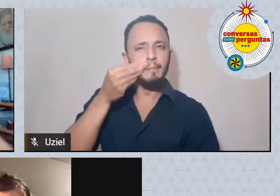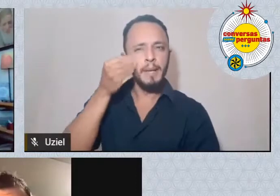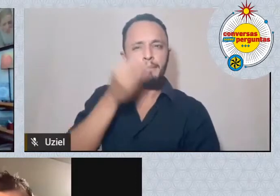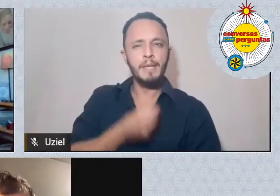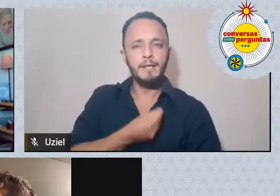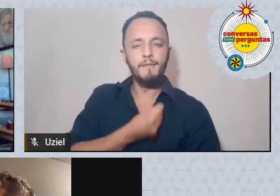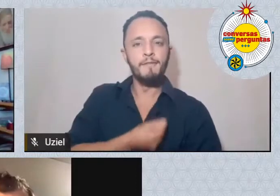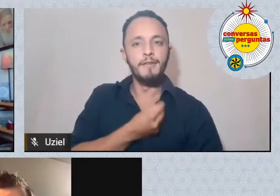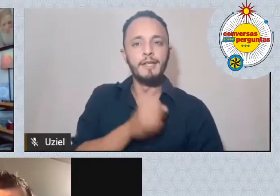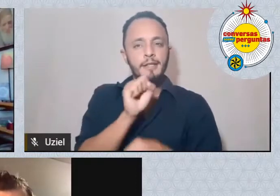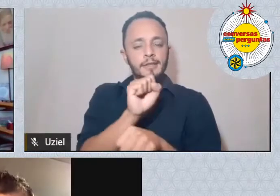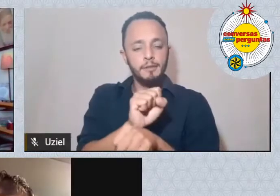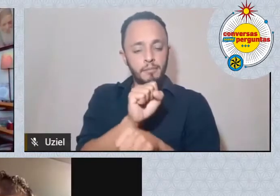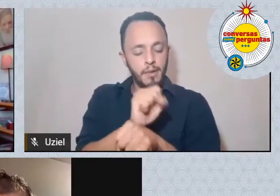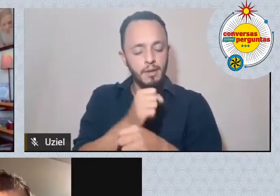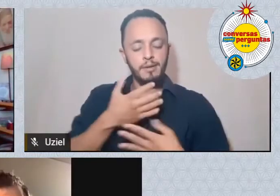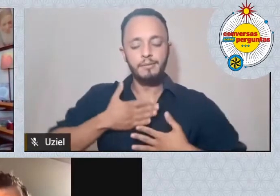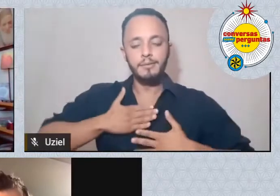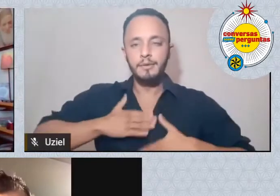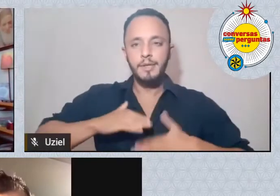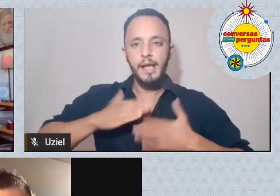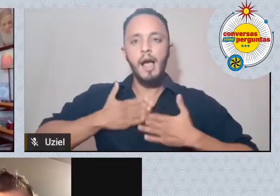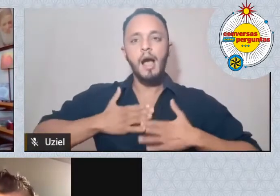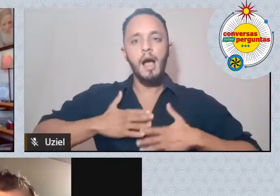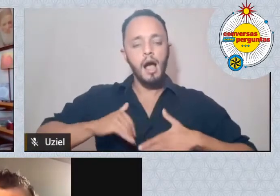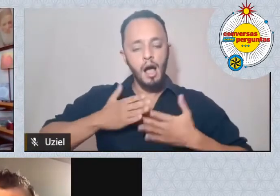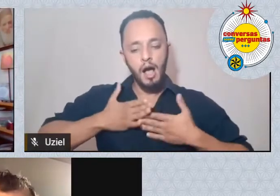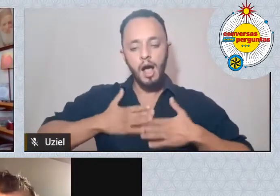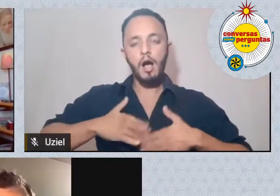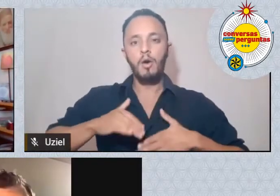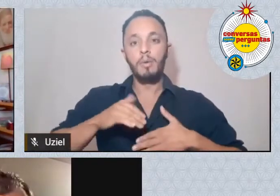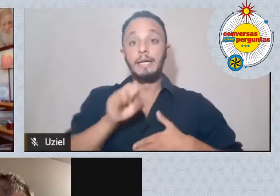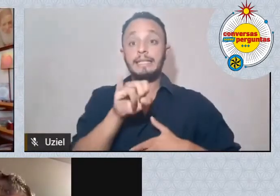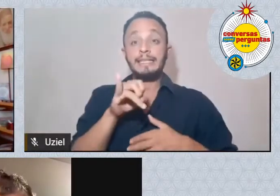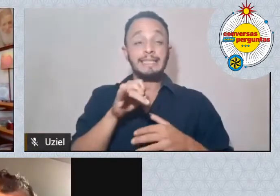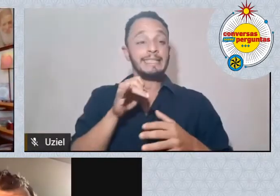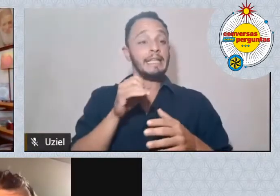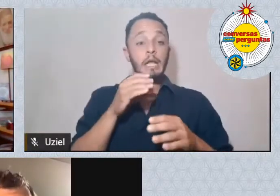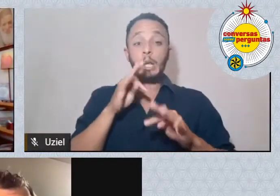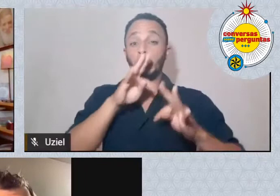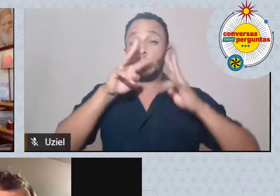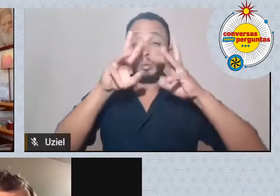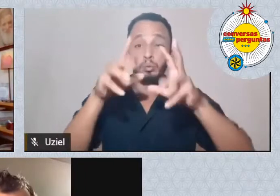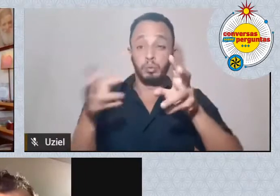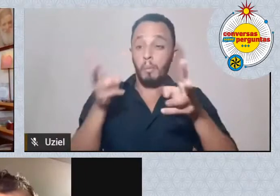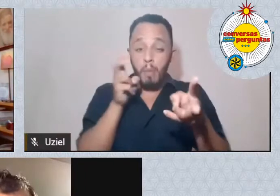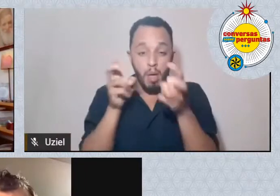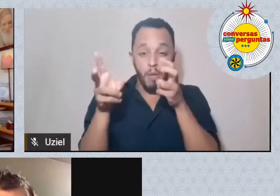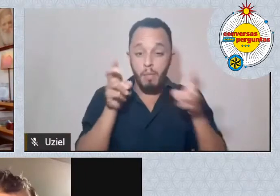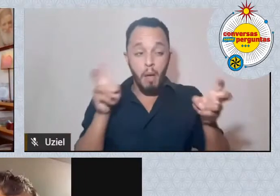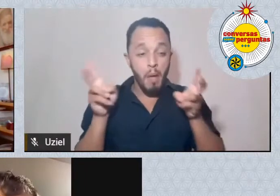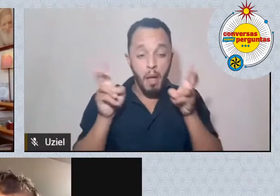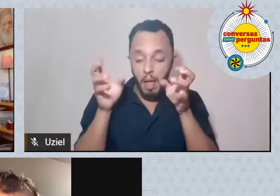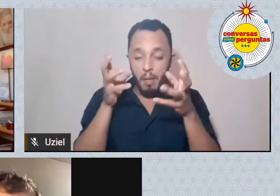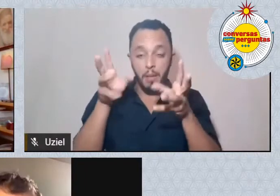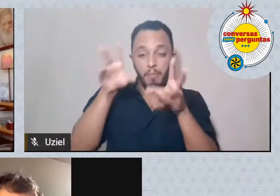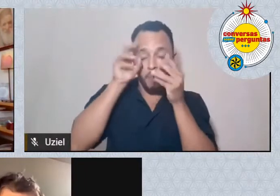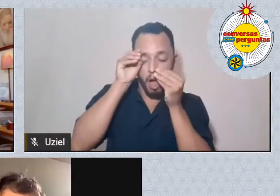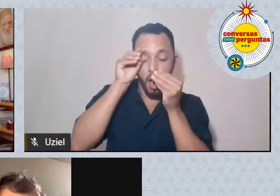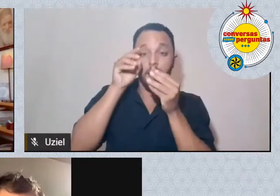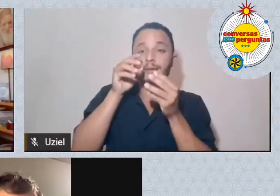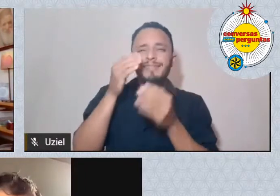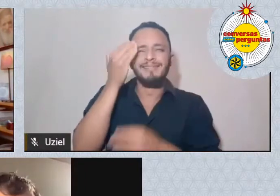precisa. Vai complicar. Isso a gente viu na sequência de